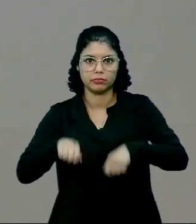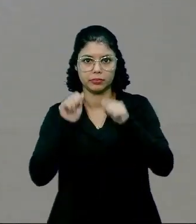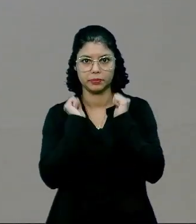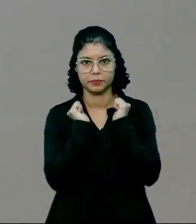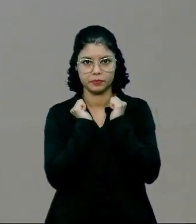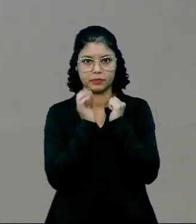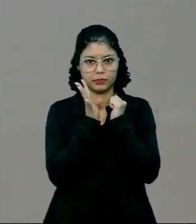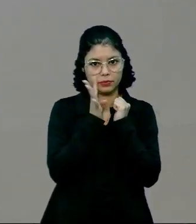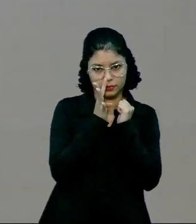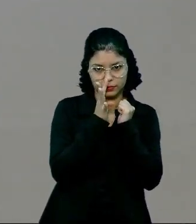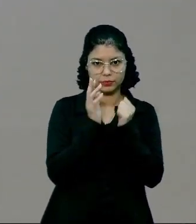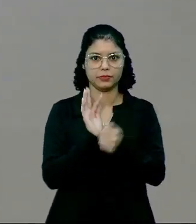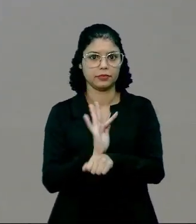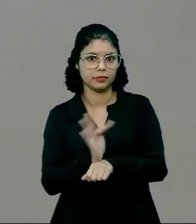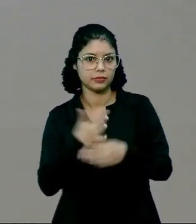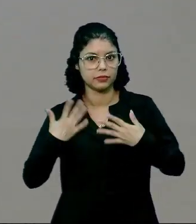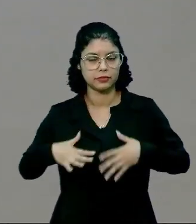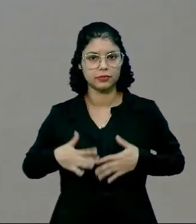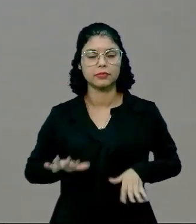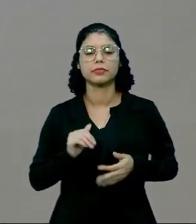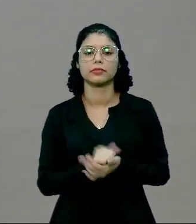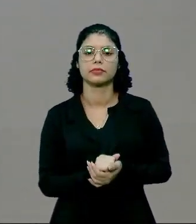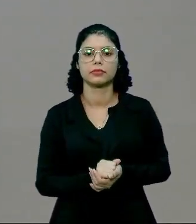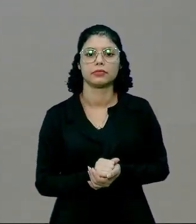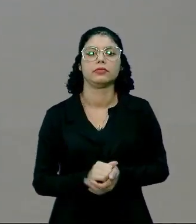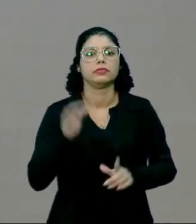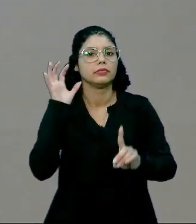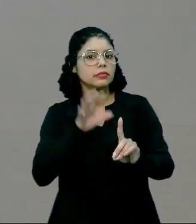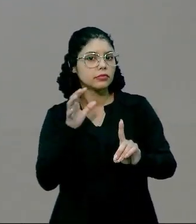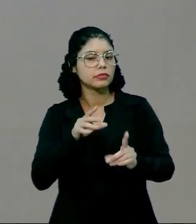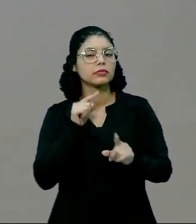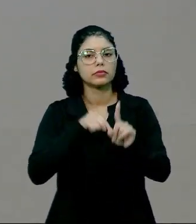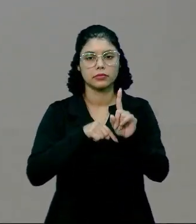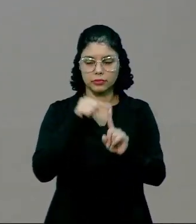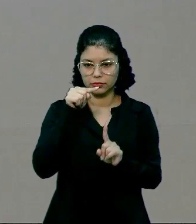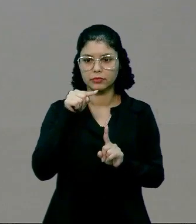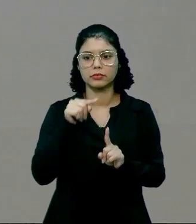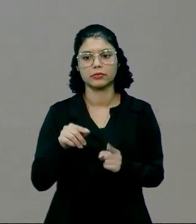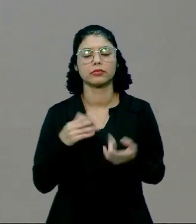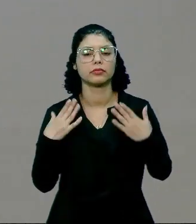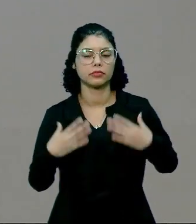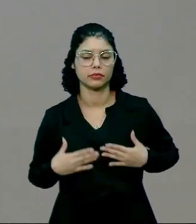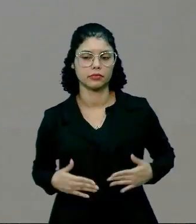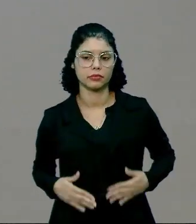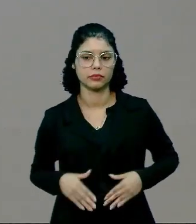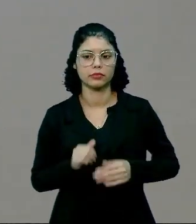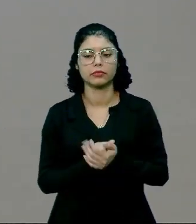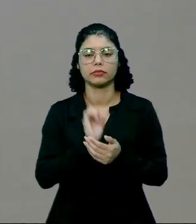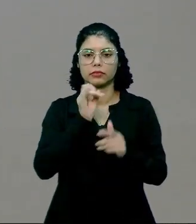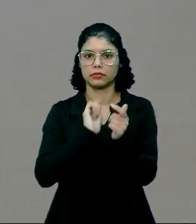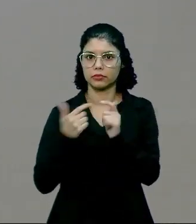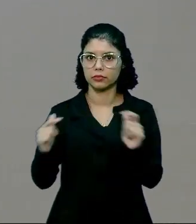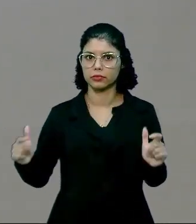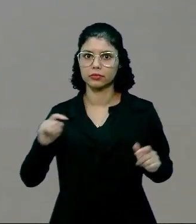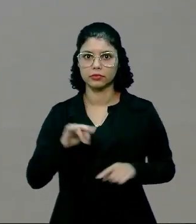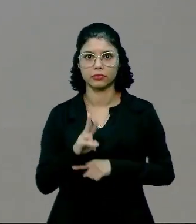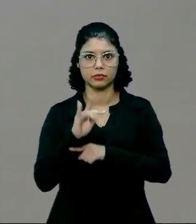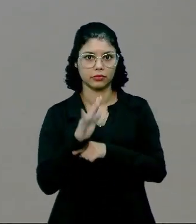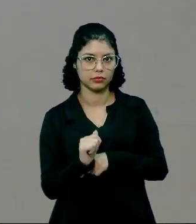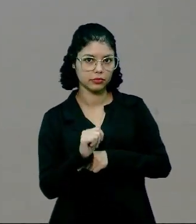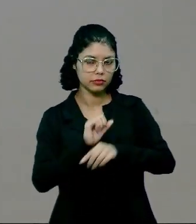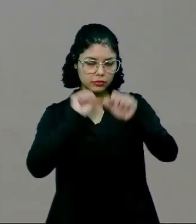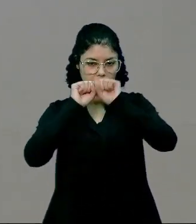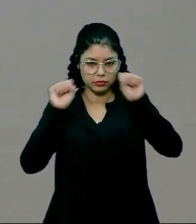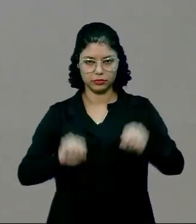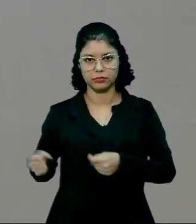cobertor vai assistir um filme Fique tranquilo isso é influência da temperatura sobre o seu organismo então seu aumenta a temperatura do